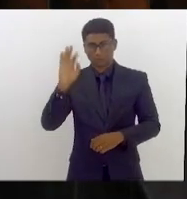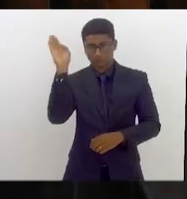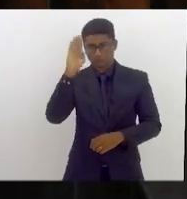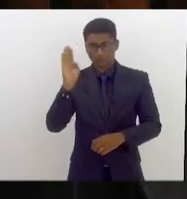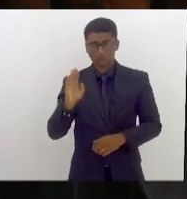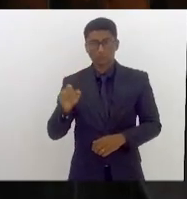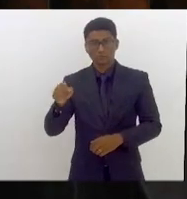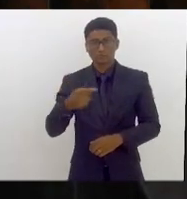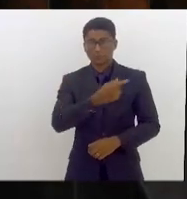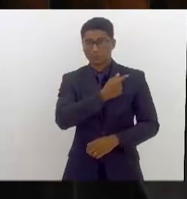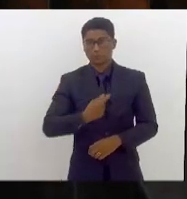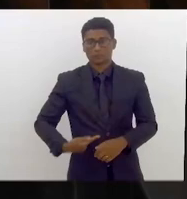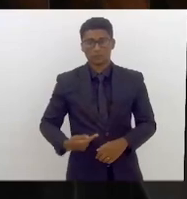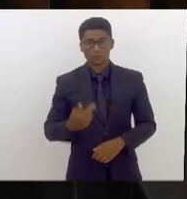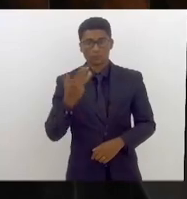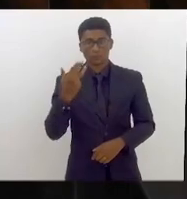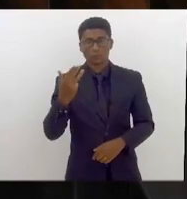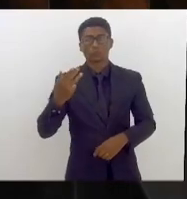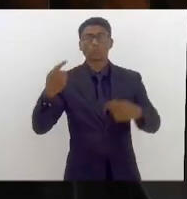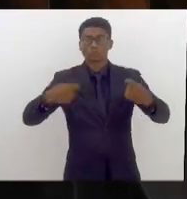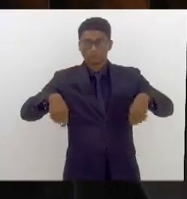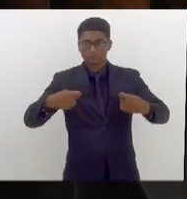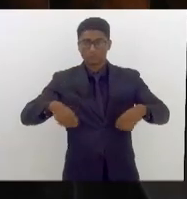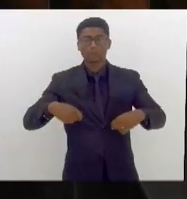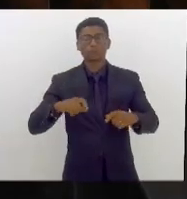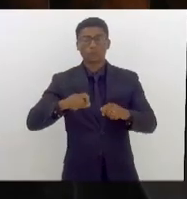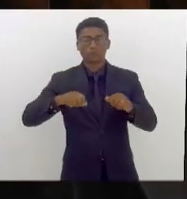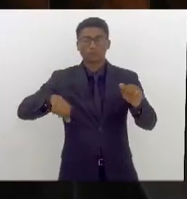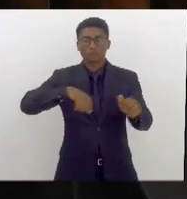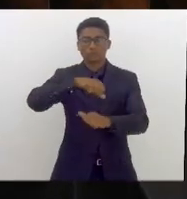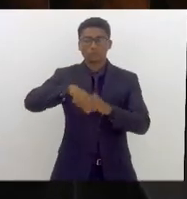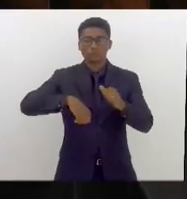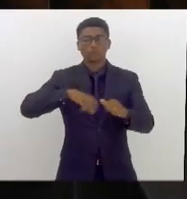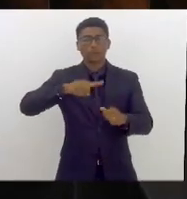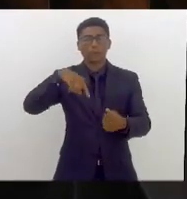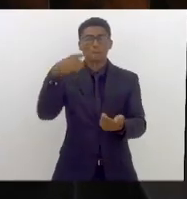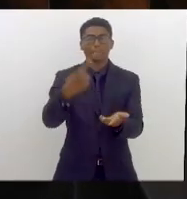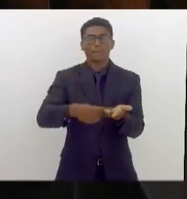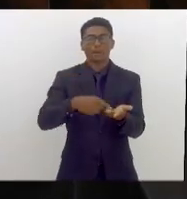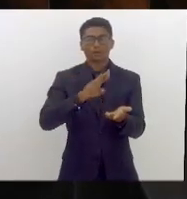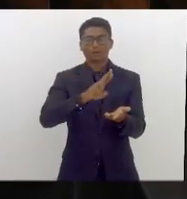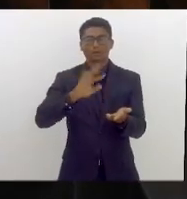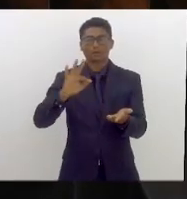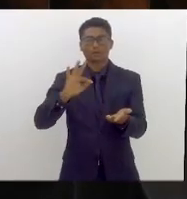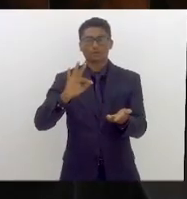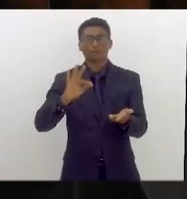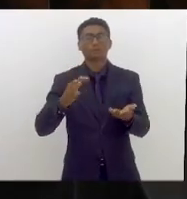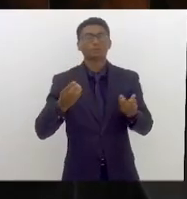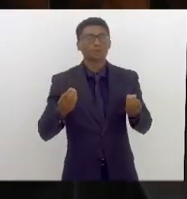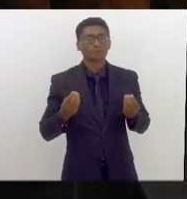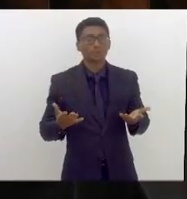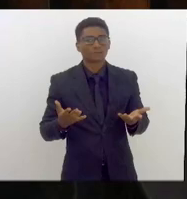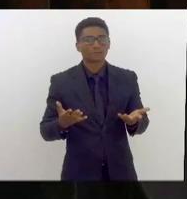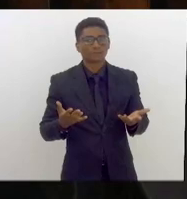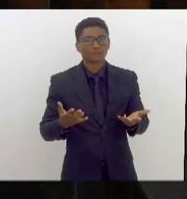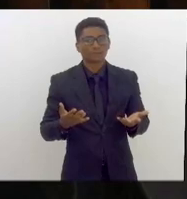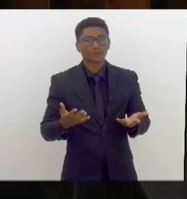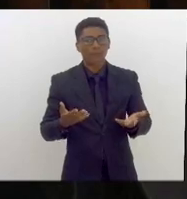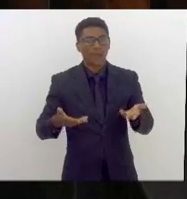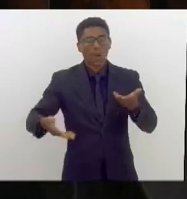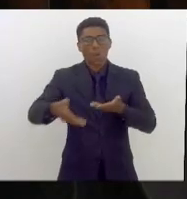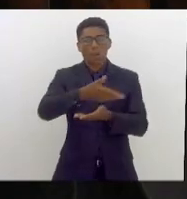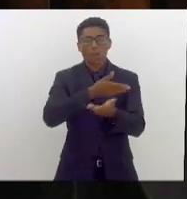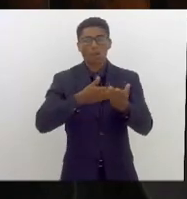o presidente Lula deveria mexer, é mexer no Pacto Federativo. De fato, criar as condições para que haja uma